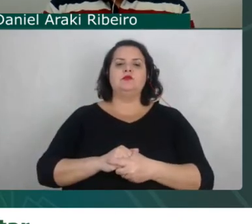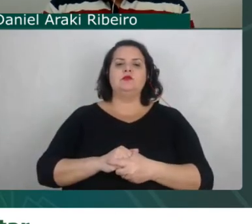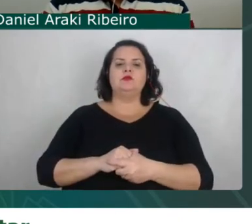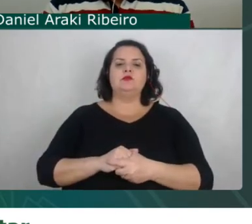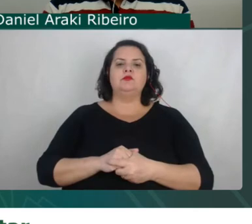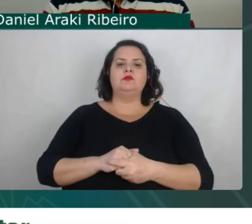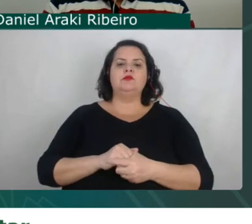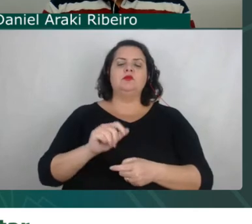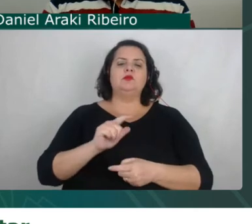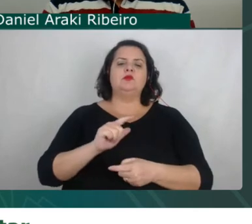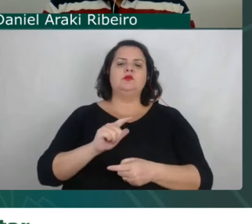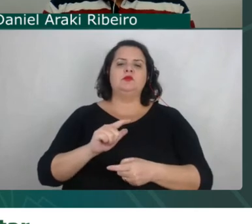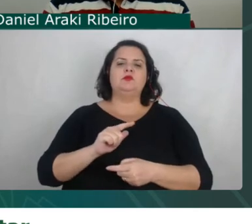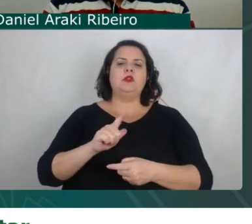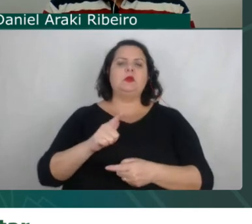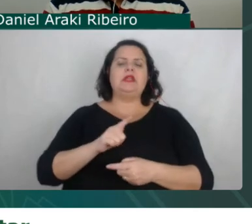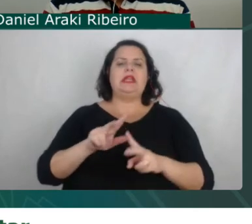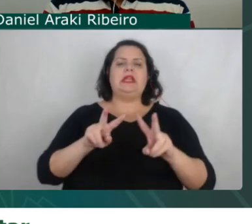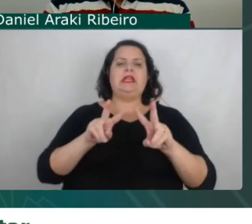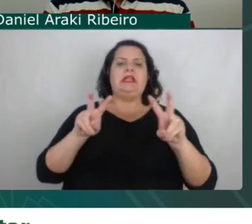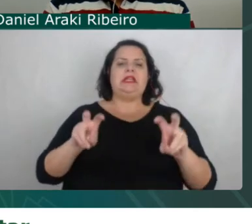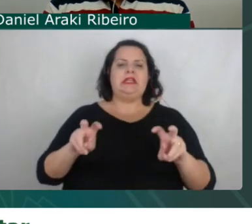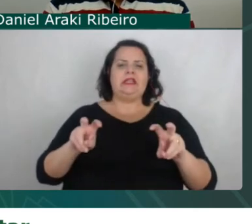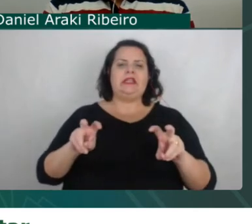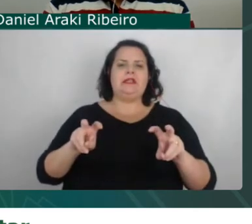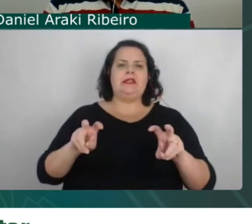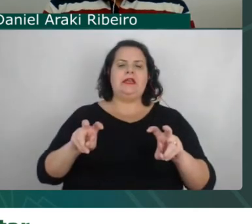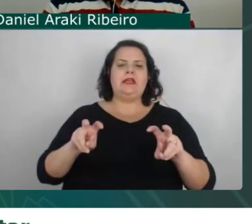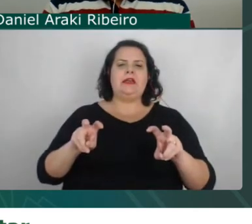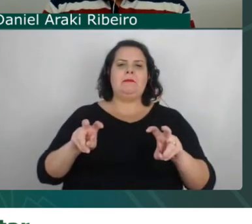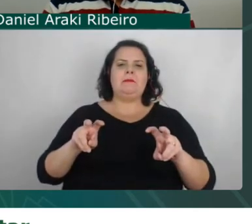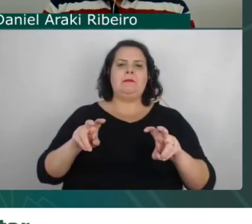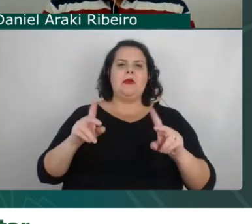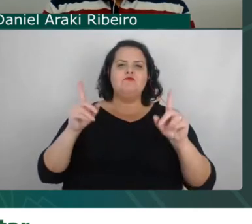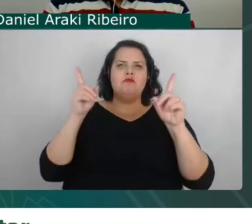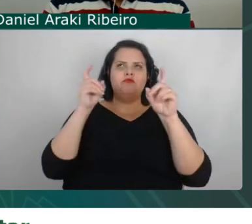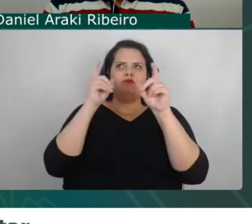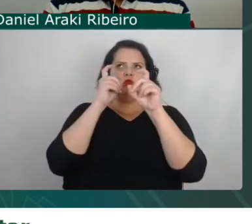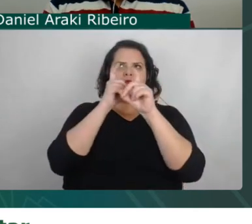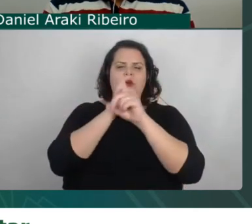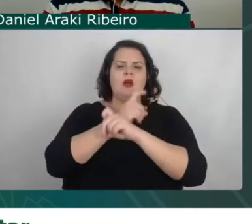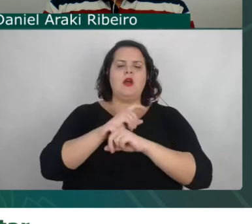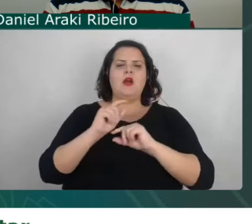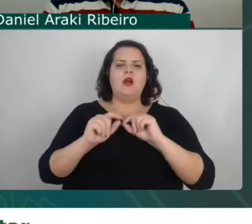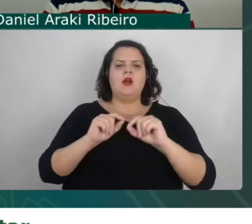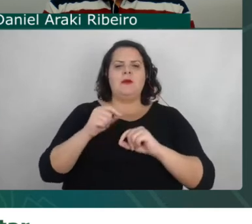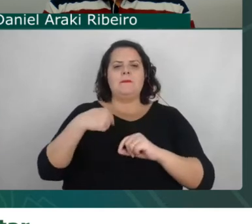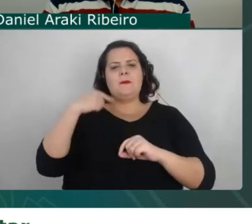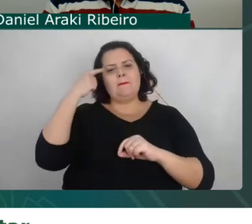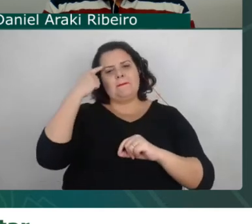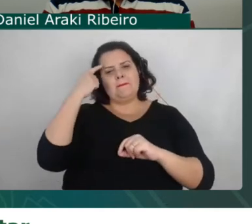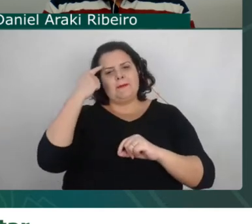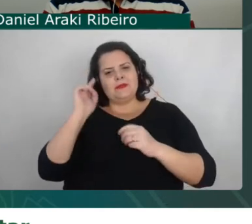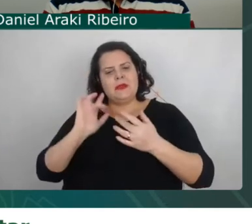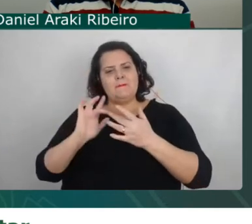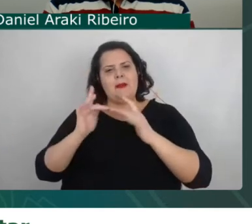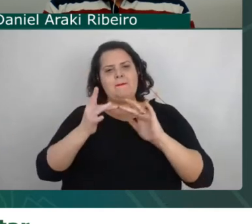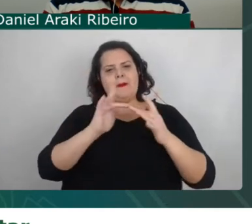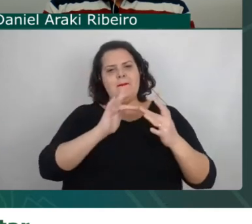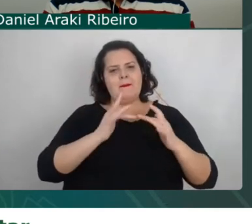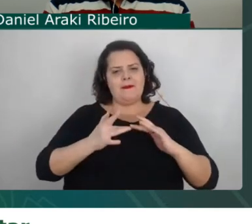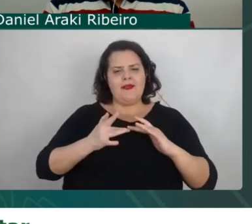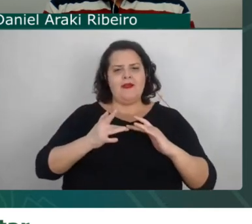do conhecimento, né, a gente tem que tratar ele de modo interdisciplinar, e a gente sabe que esse problema não tem uma saída simples,